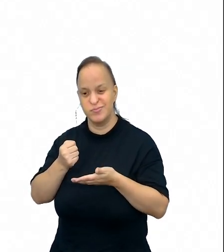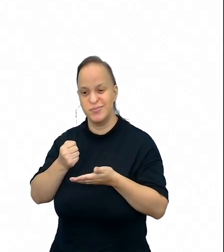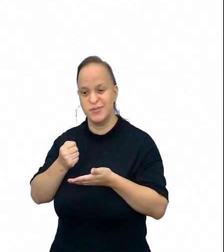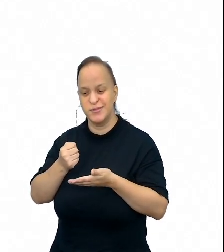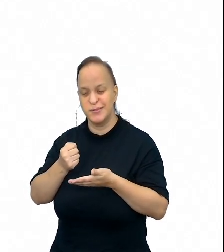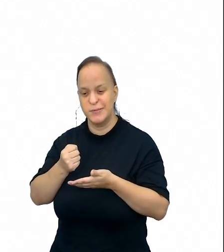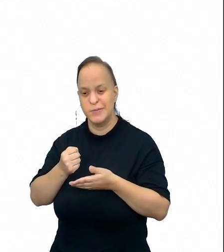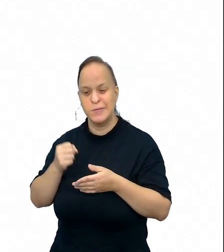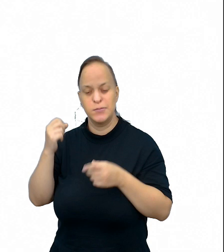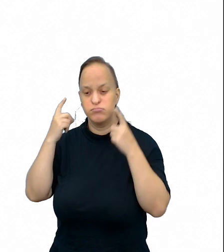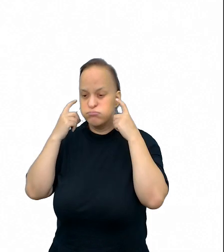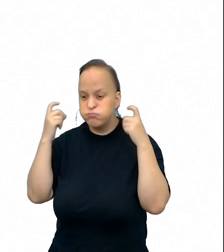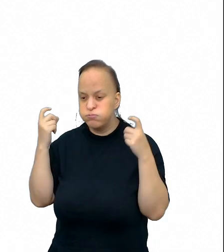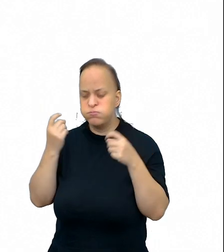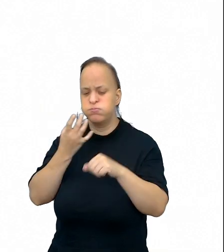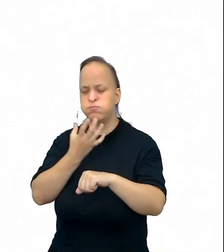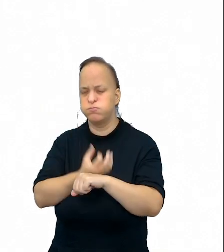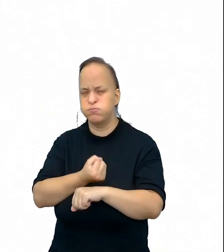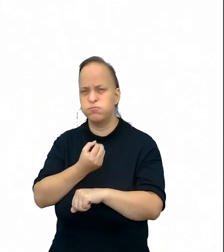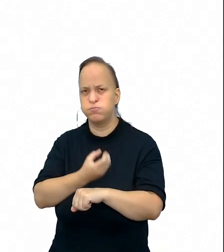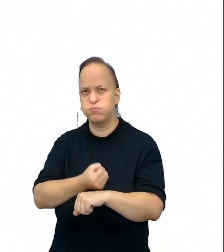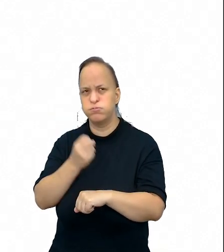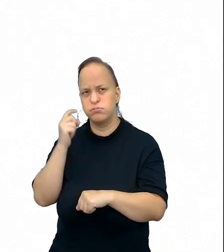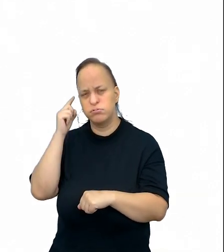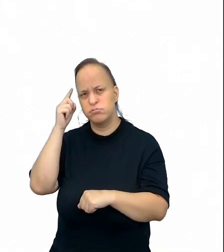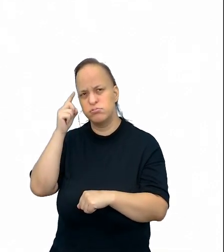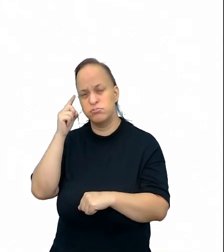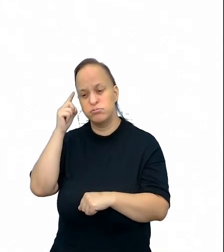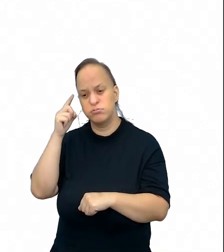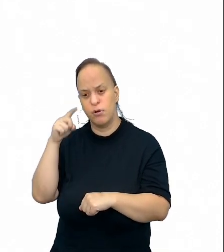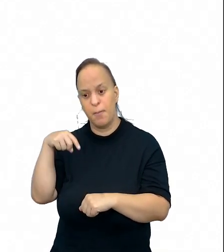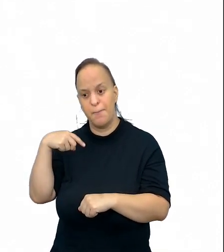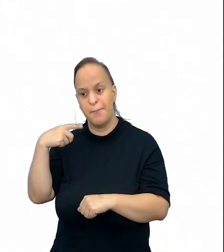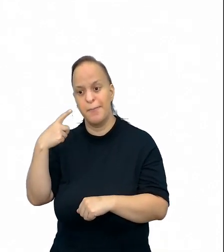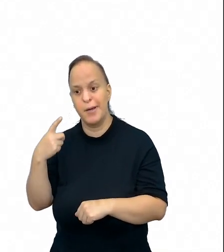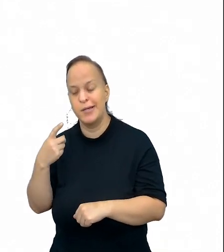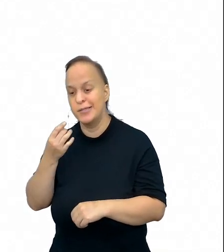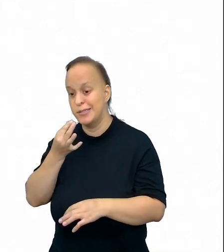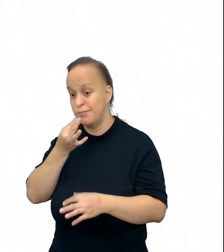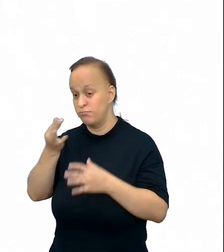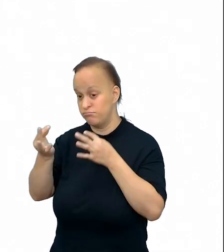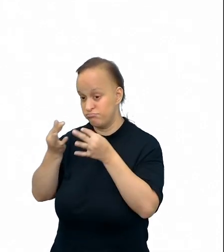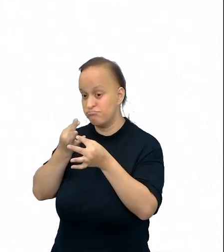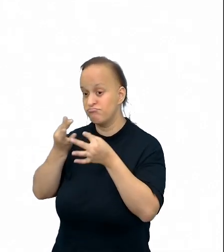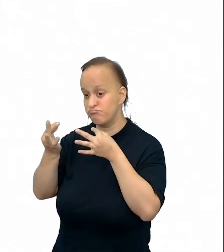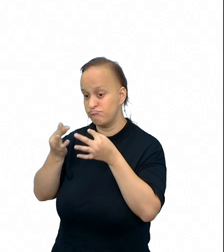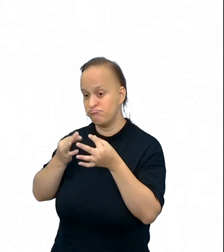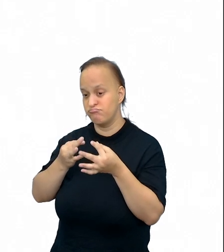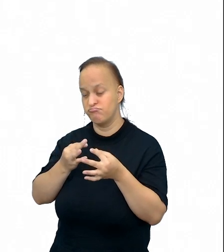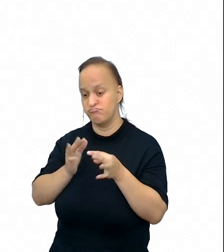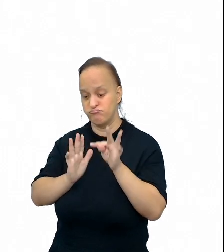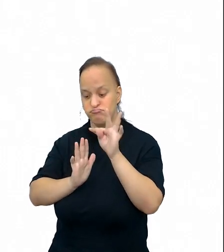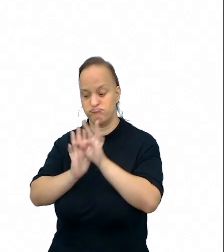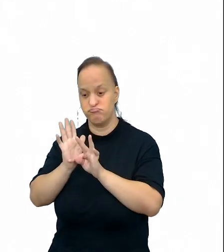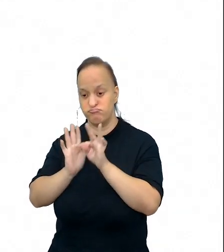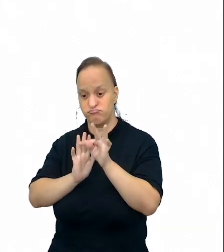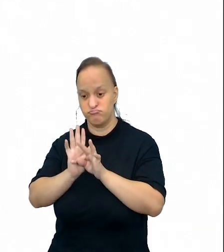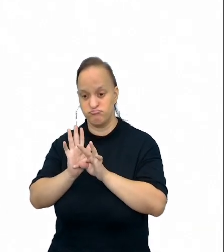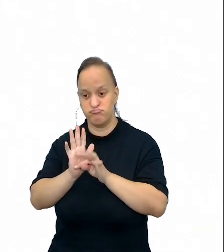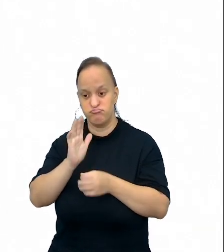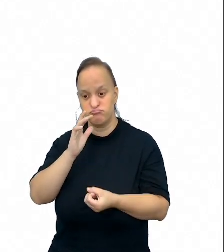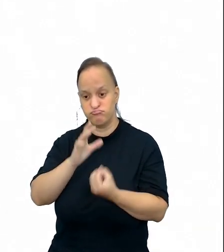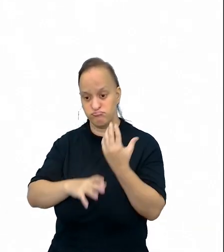relevância desse recurso midiático, né, para que possam planejar e produzir os seus próprios textos e, quem sabe, também os